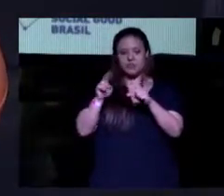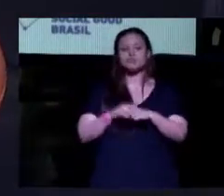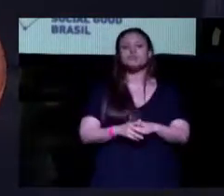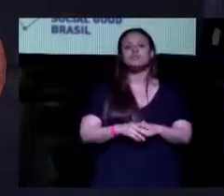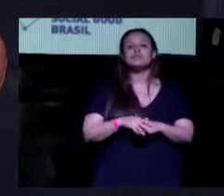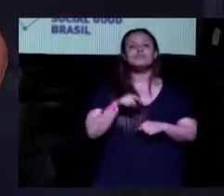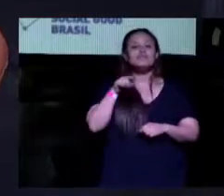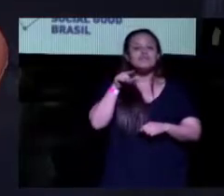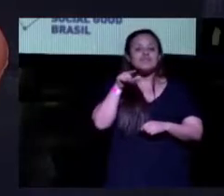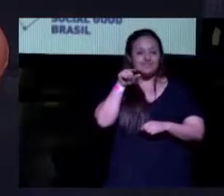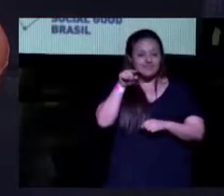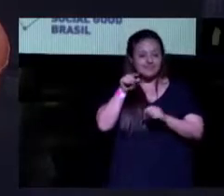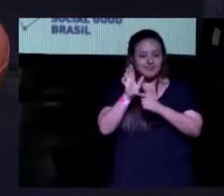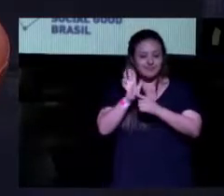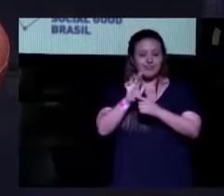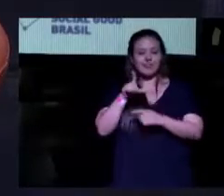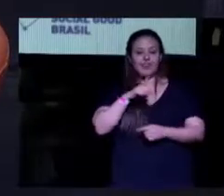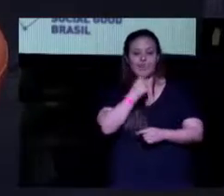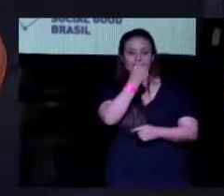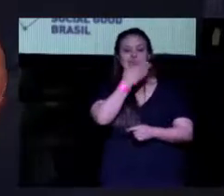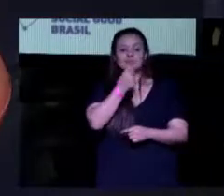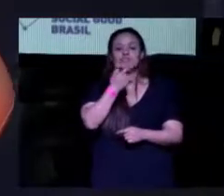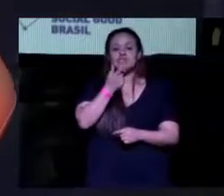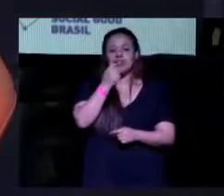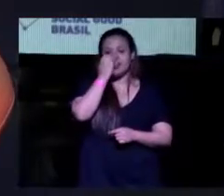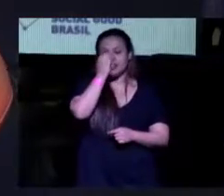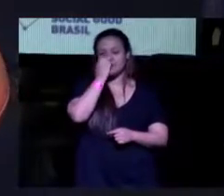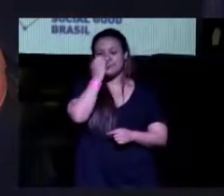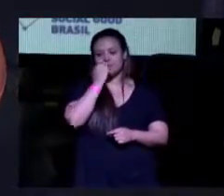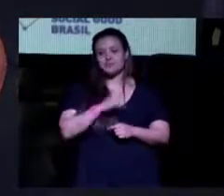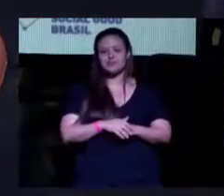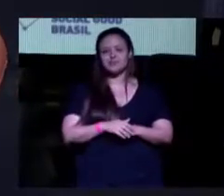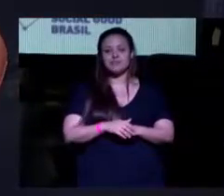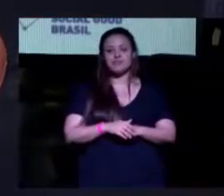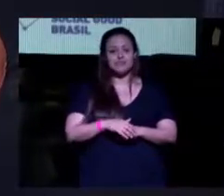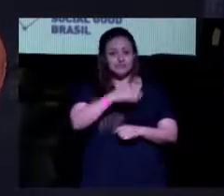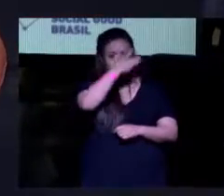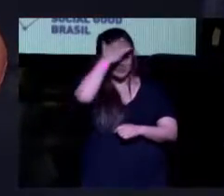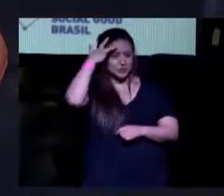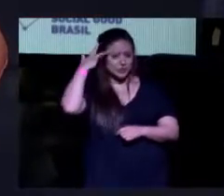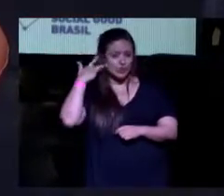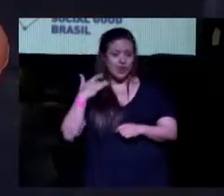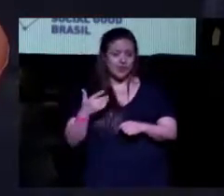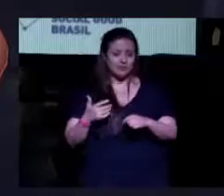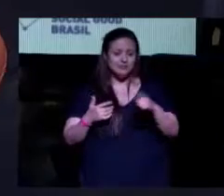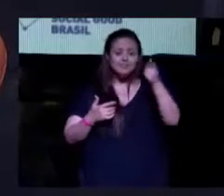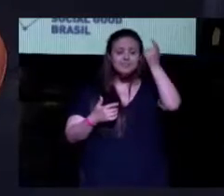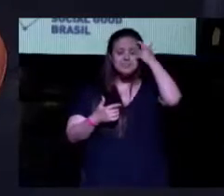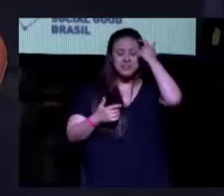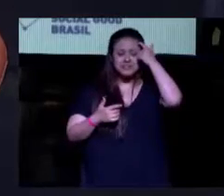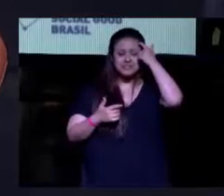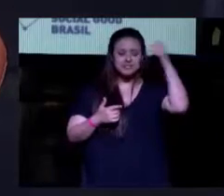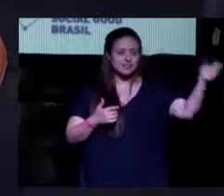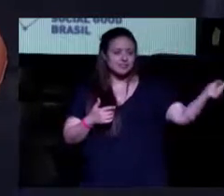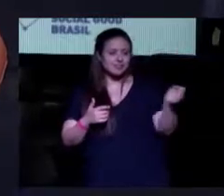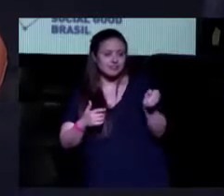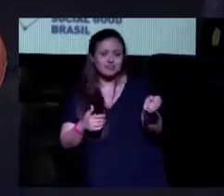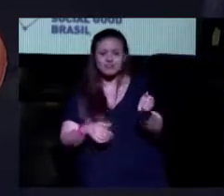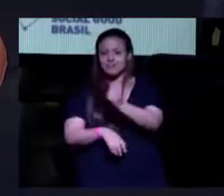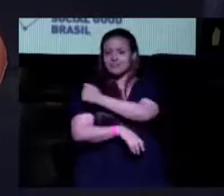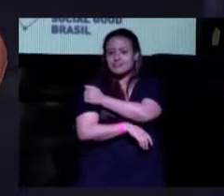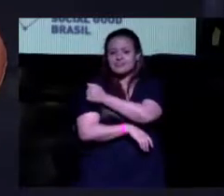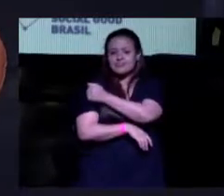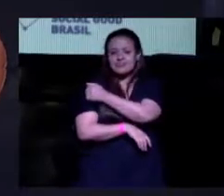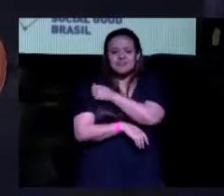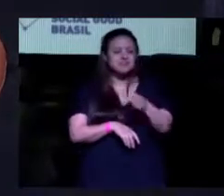acho que, às vezes, é isso que o Gabi falou, não precisa criar uma super coisa, mas assim, os jovens, mais do que a